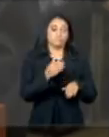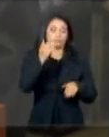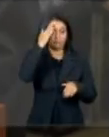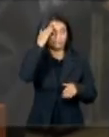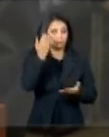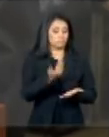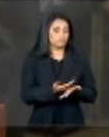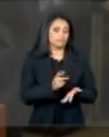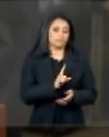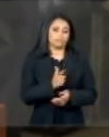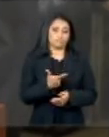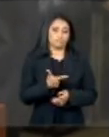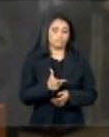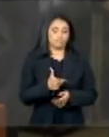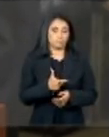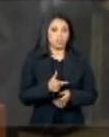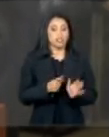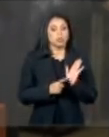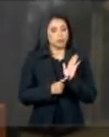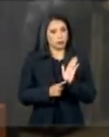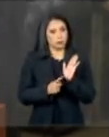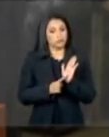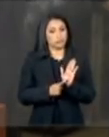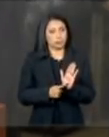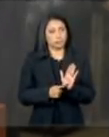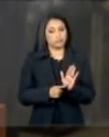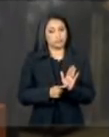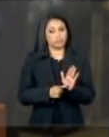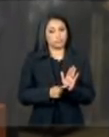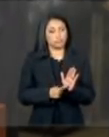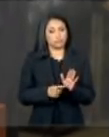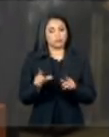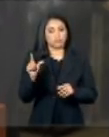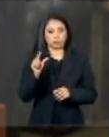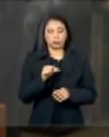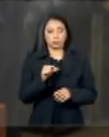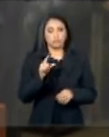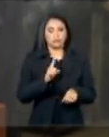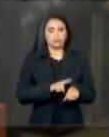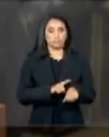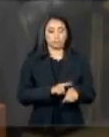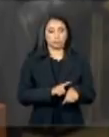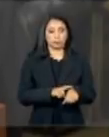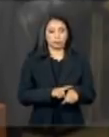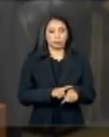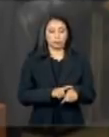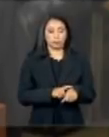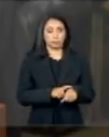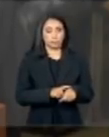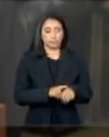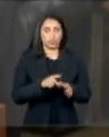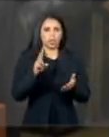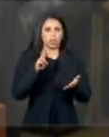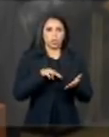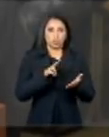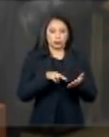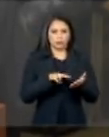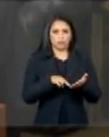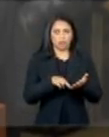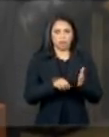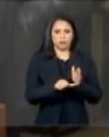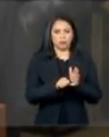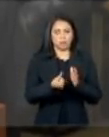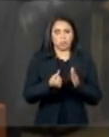é isso que vou procurar demonstrar e em pouco tempo acredito eu vou fazer a leitura 1º do artigo